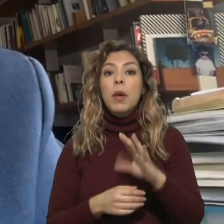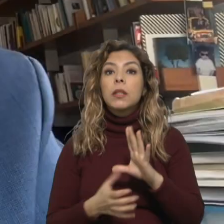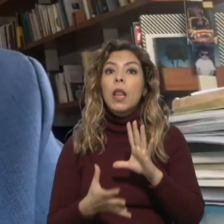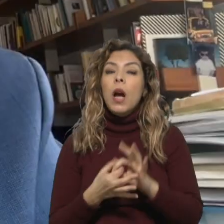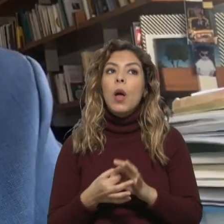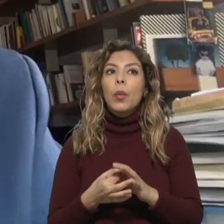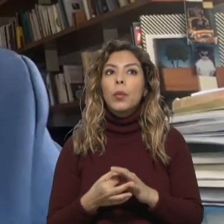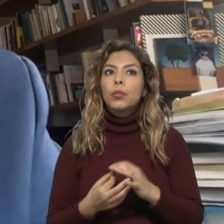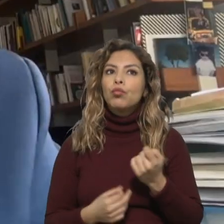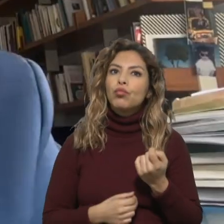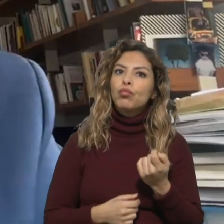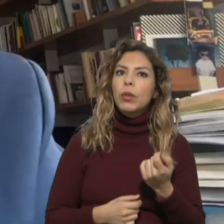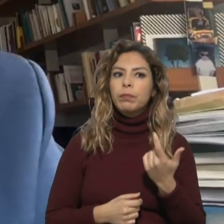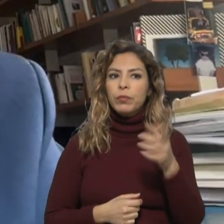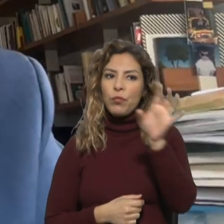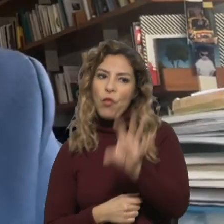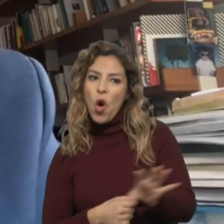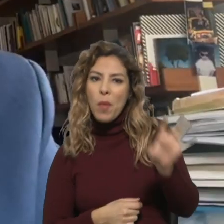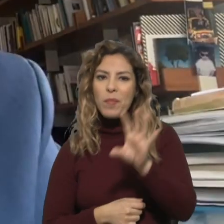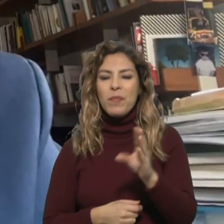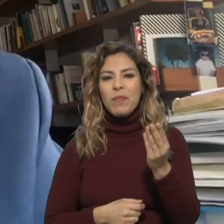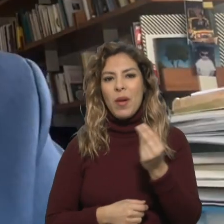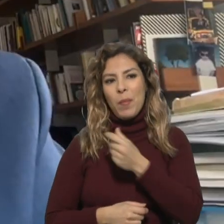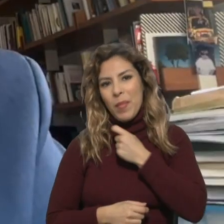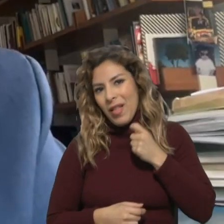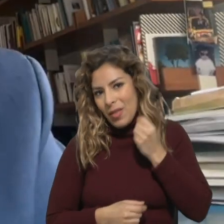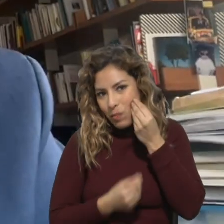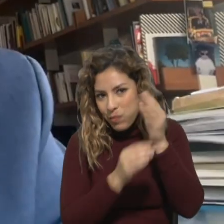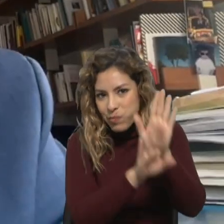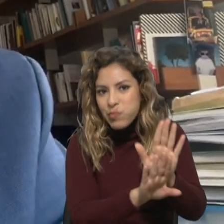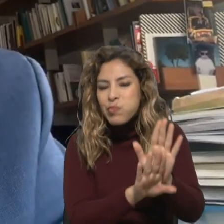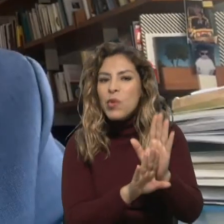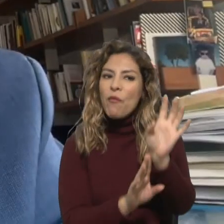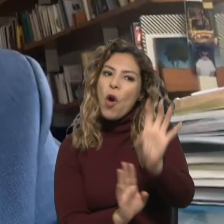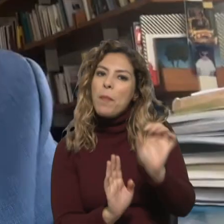também de pastor, em certa medida, ele era pastor,